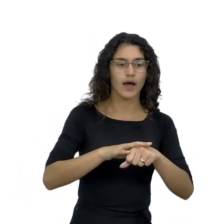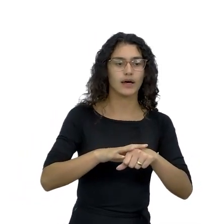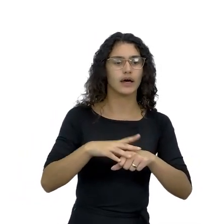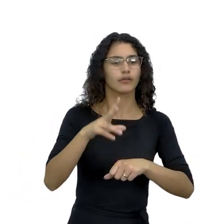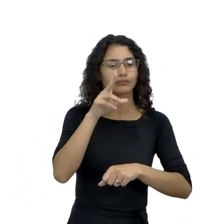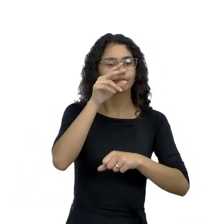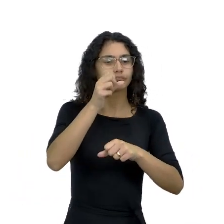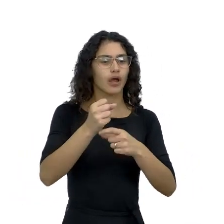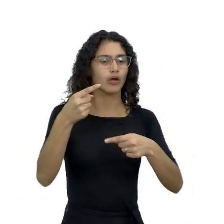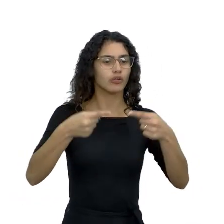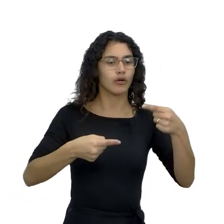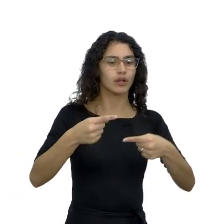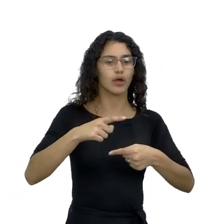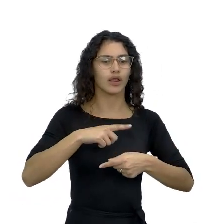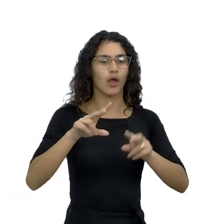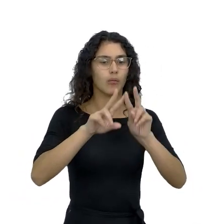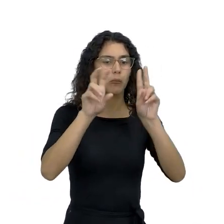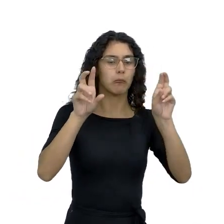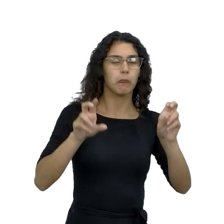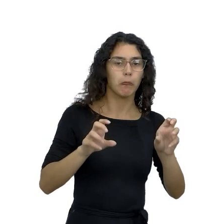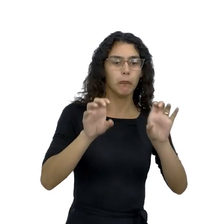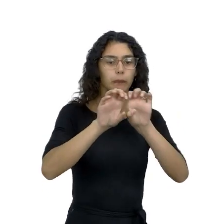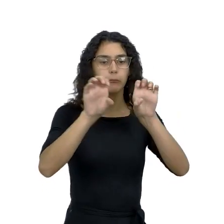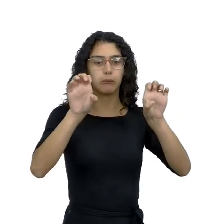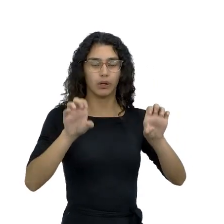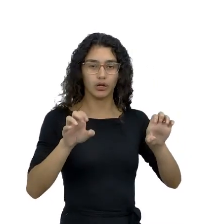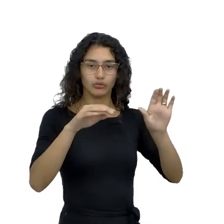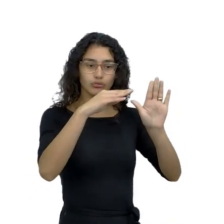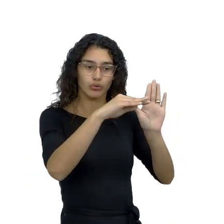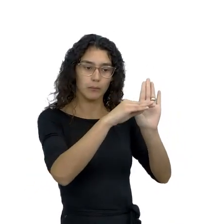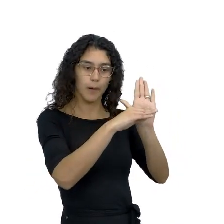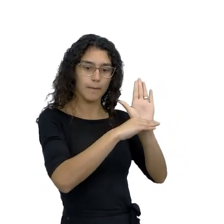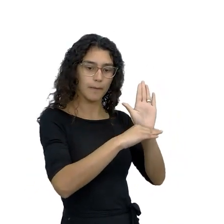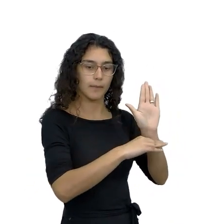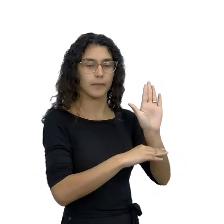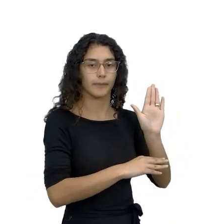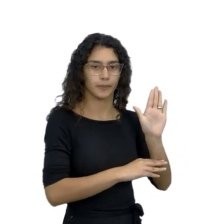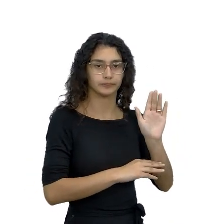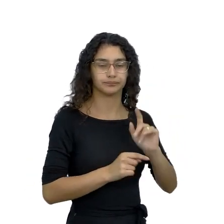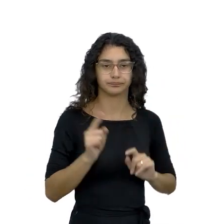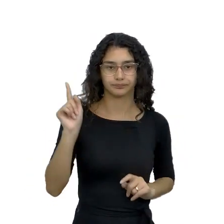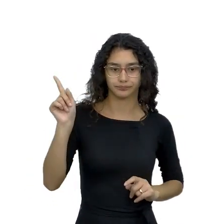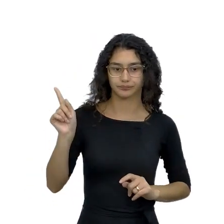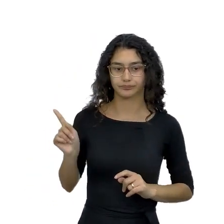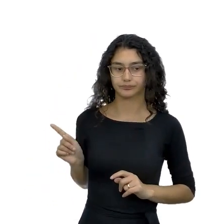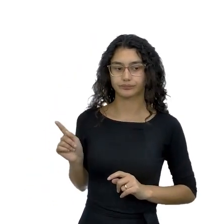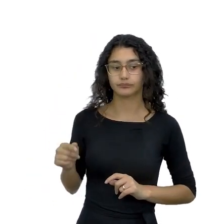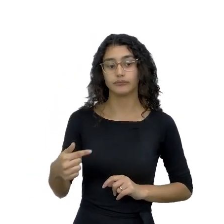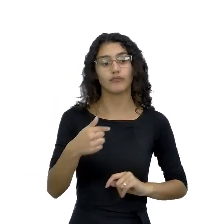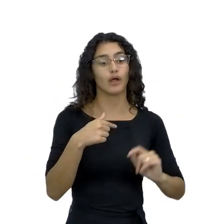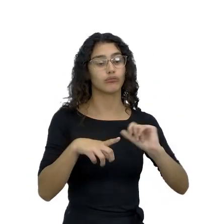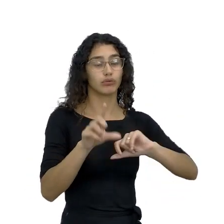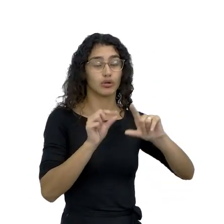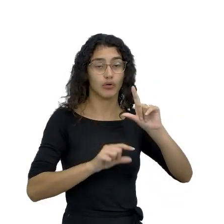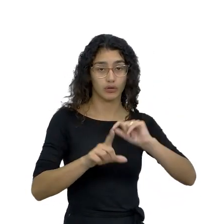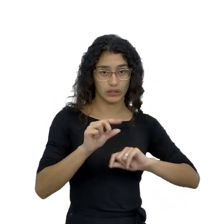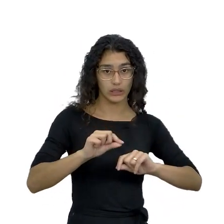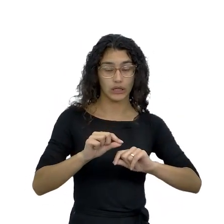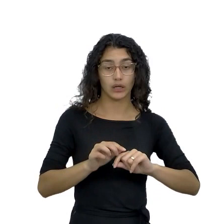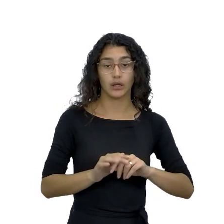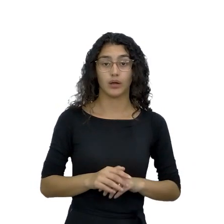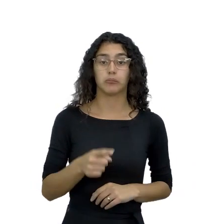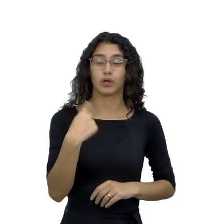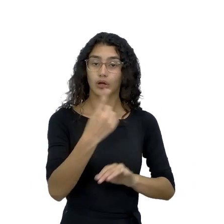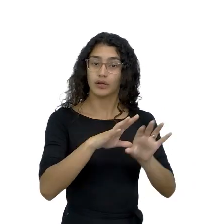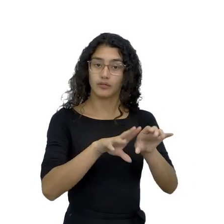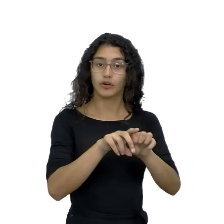que fortifiquem as discussões sobre alguns dos eixos abaixo. Eu selecionei para